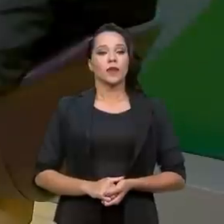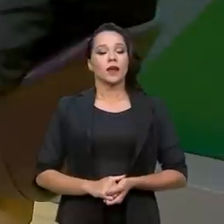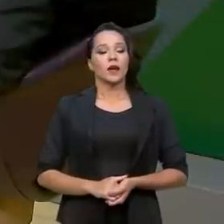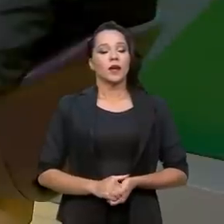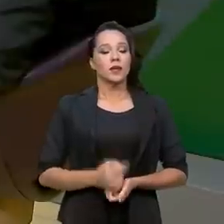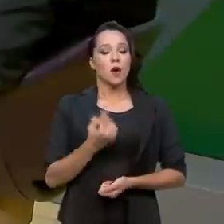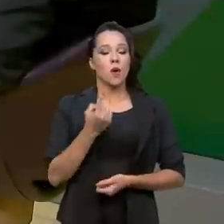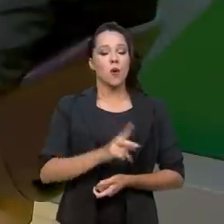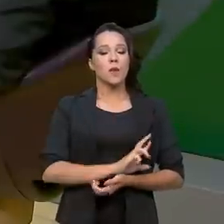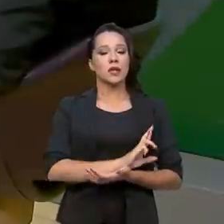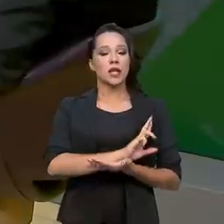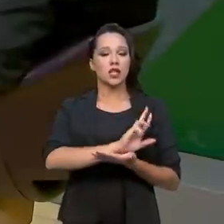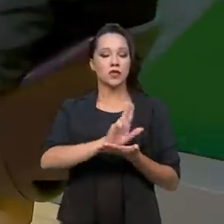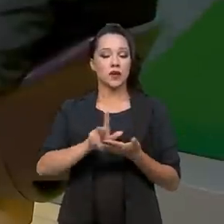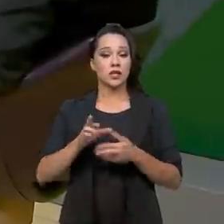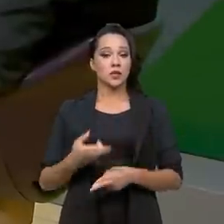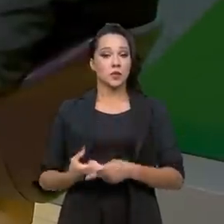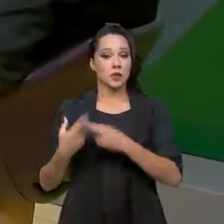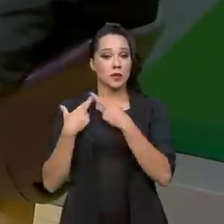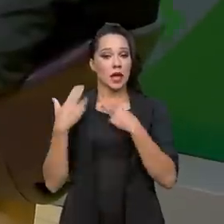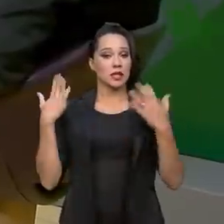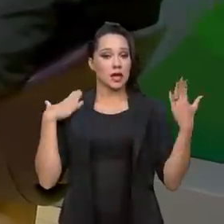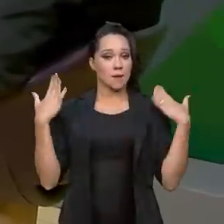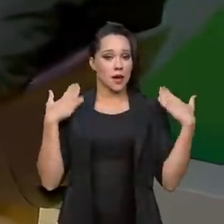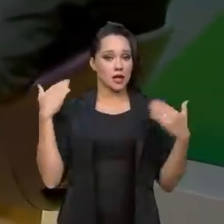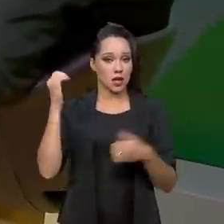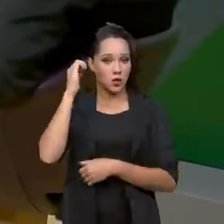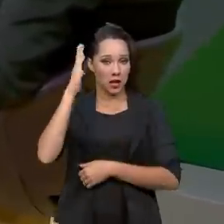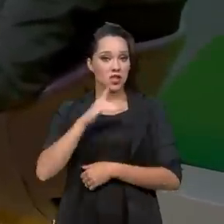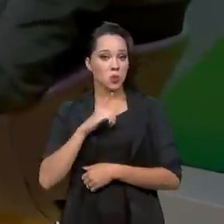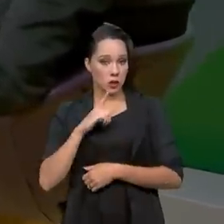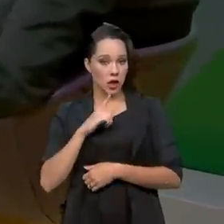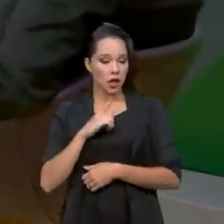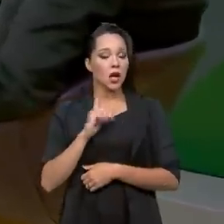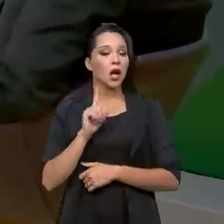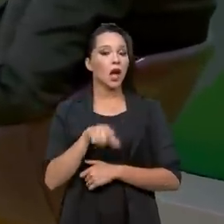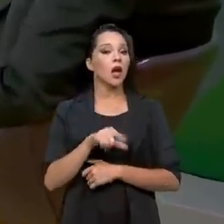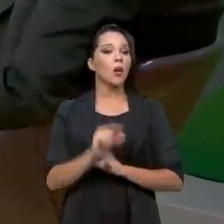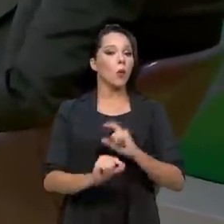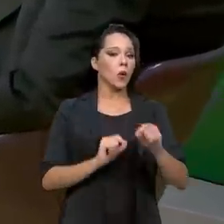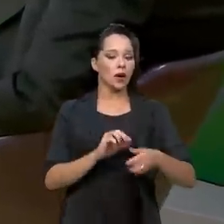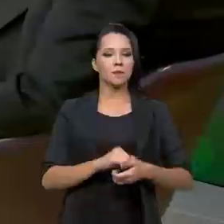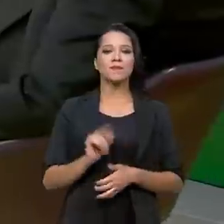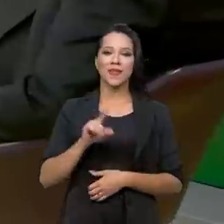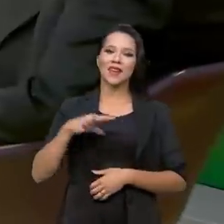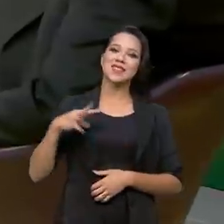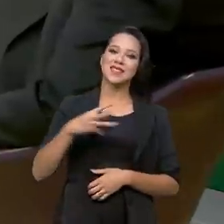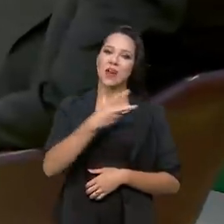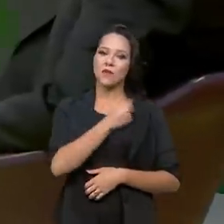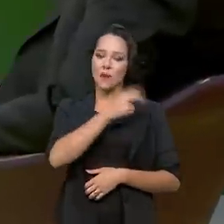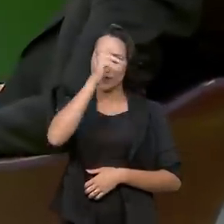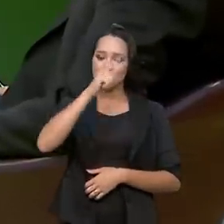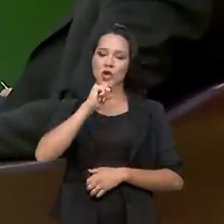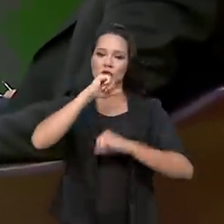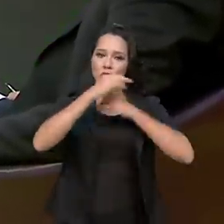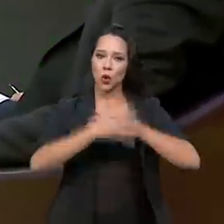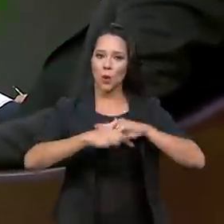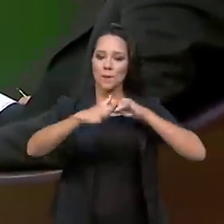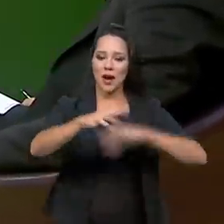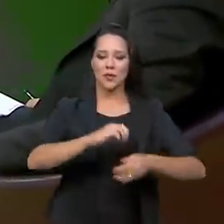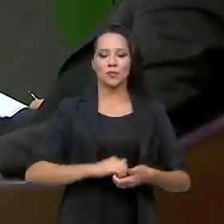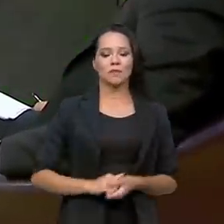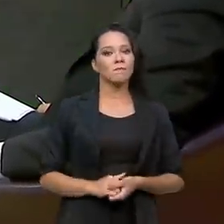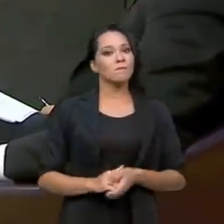das várias responsabilidades que a Marinha do Brasil tem é a de salvar no mar. Tá?